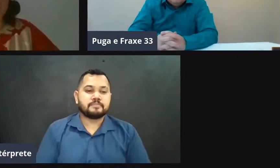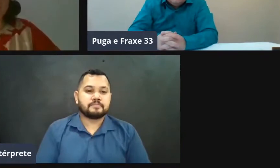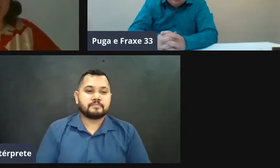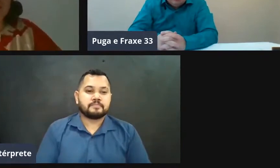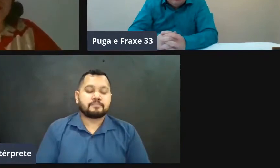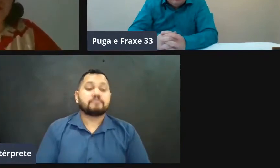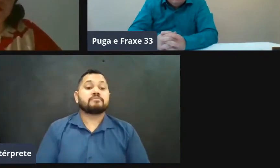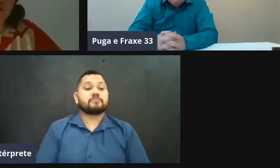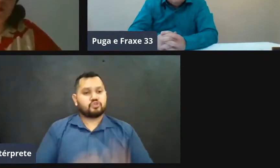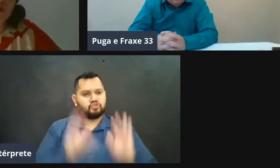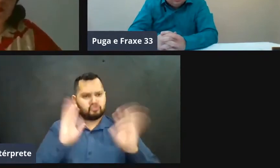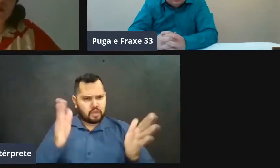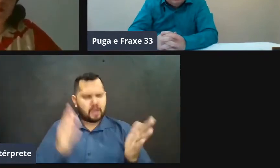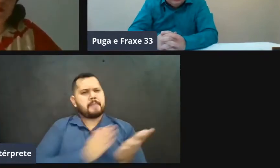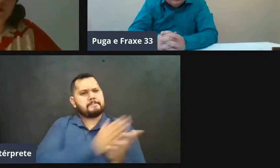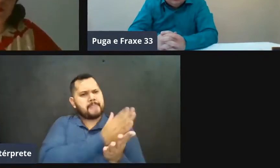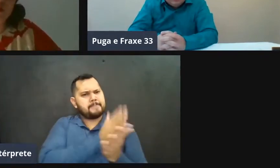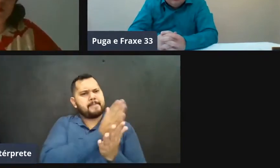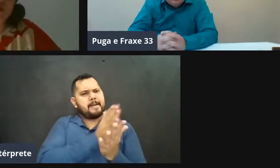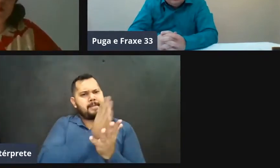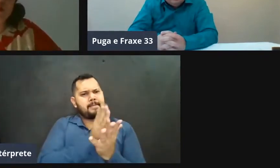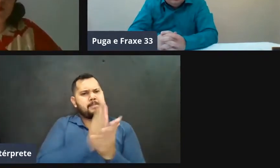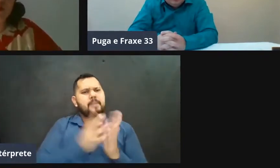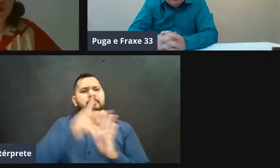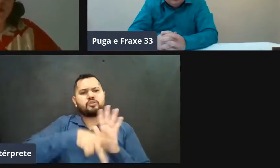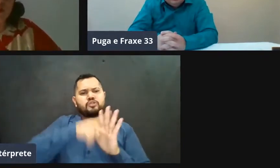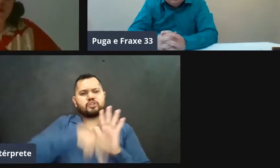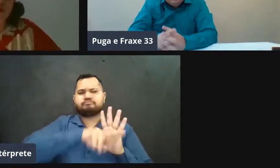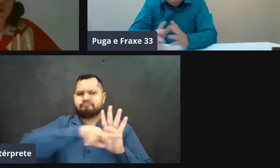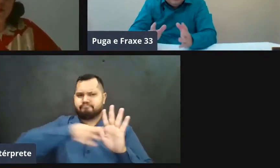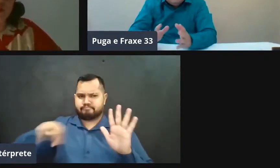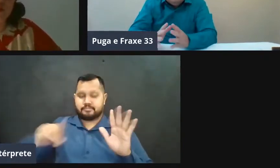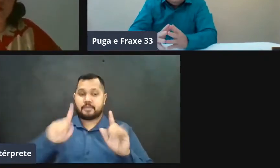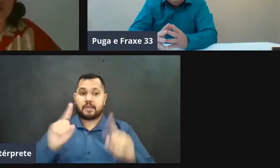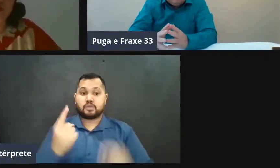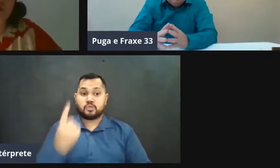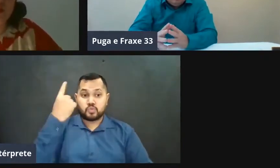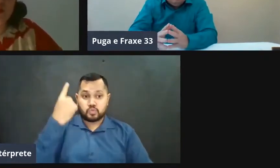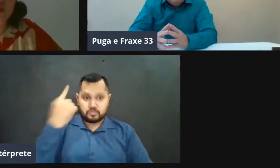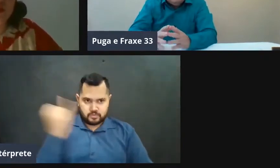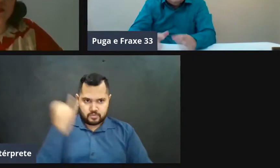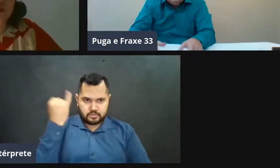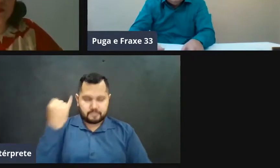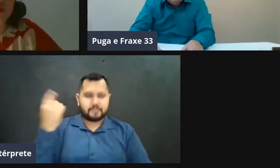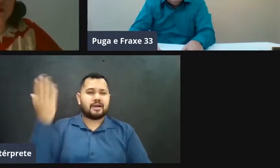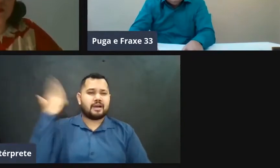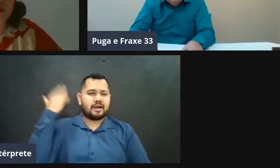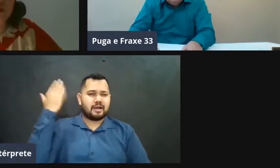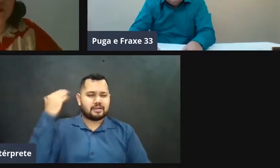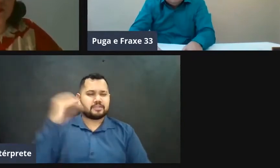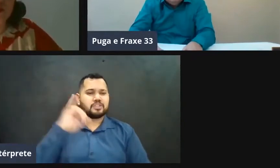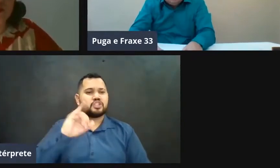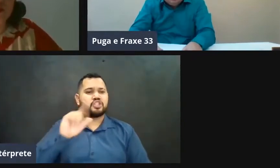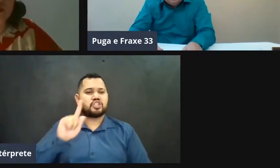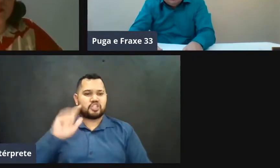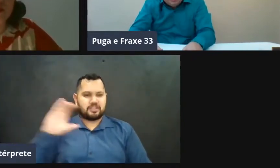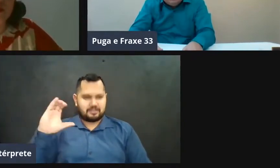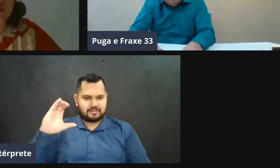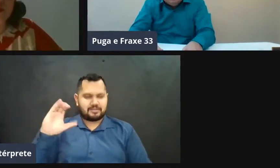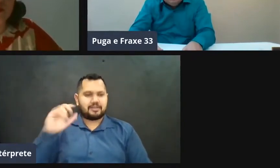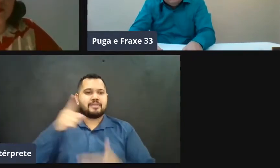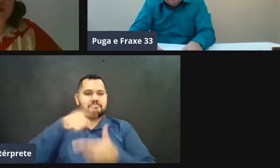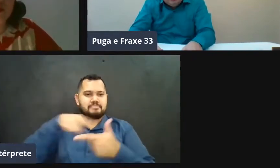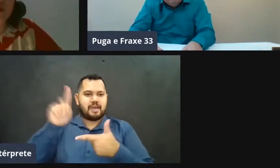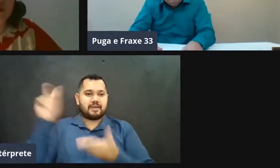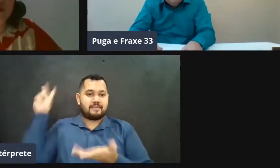nessa direção, mas eu gostaria de ressaltar uma questão importante. Quando o MEC nos avaliou no IGC e nós tiramos a nota